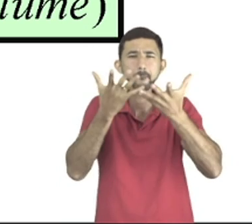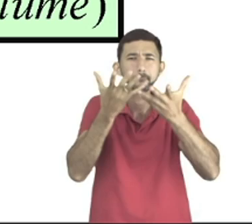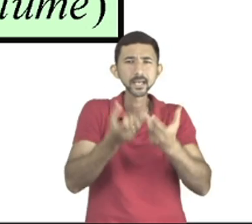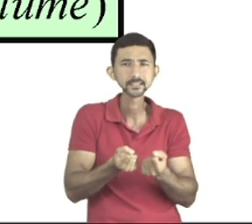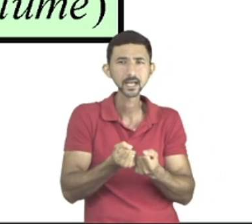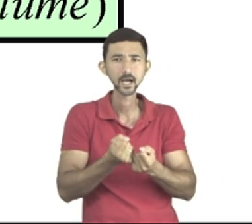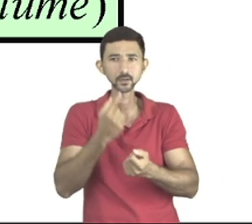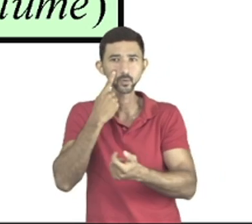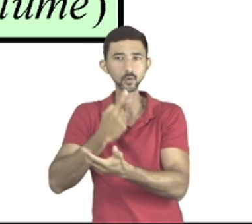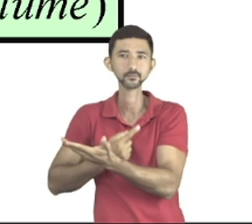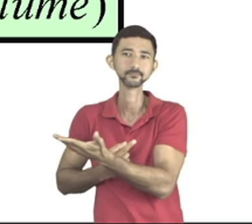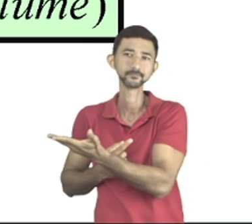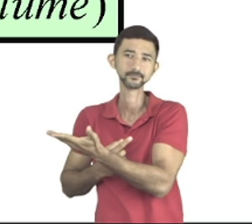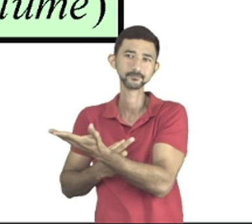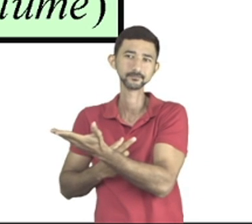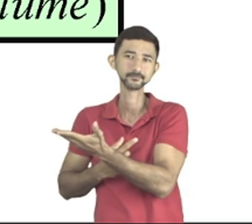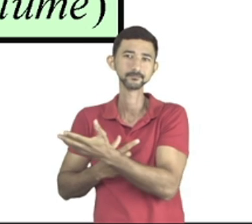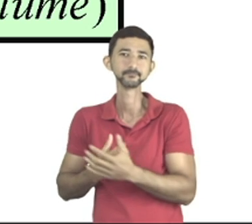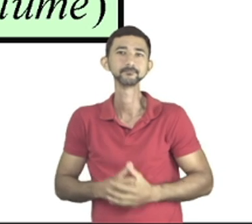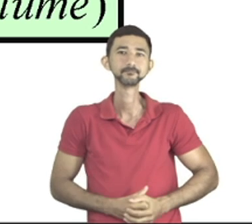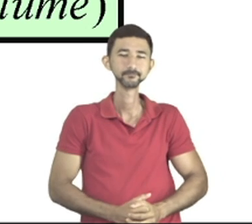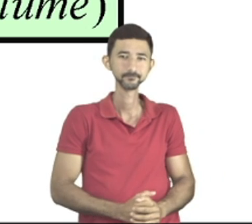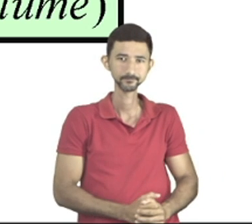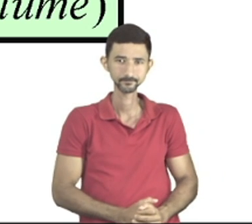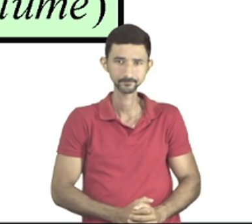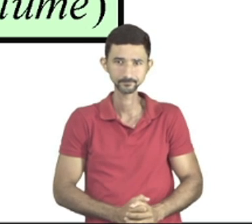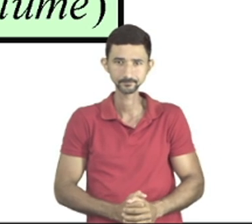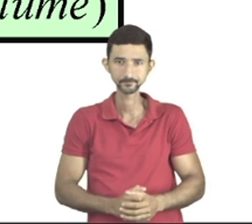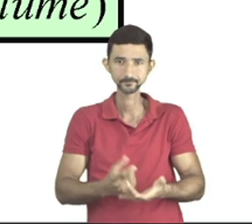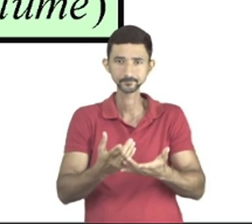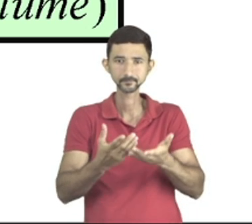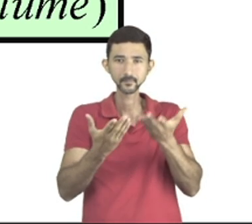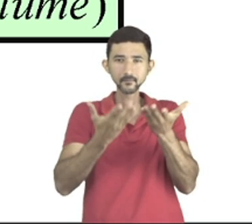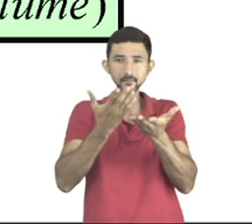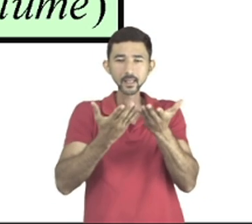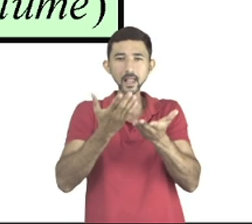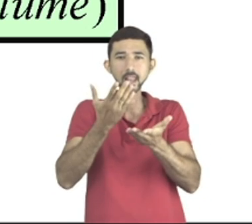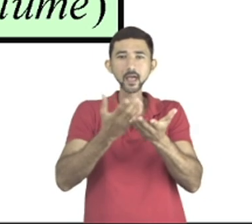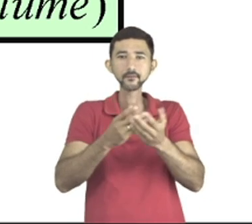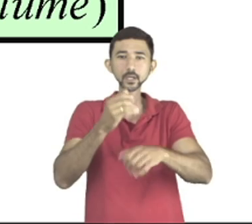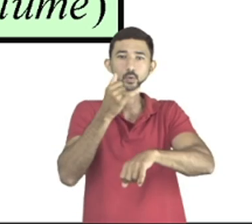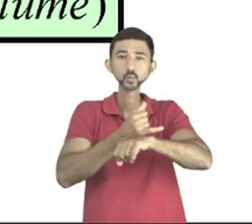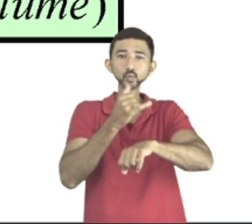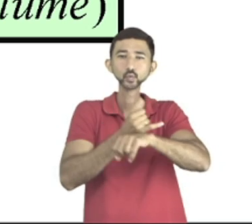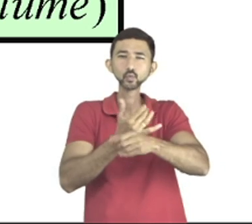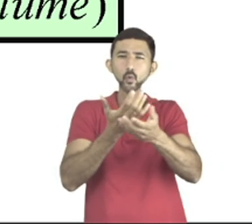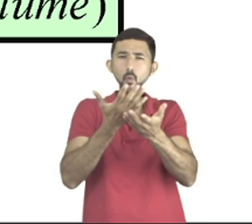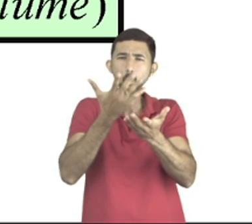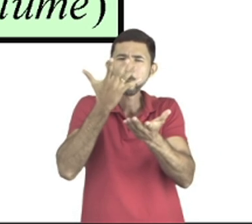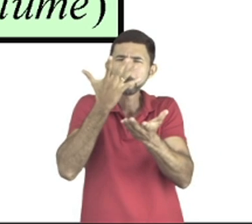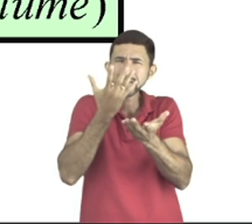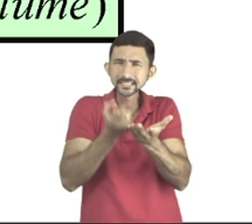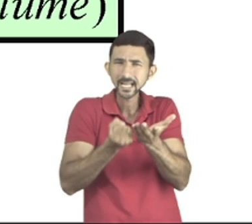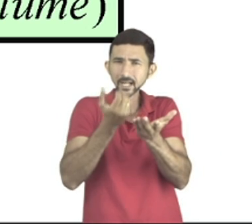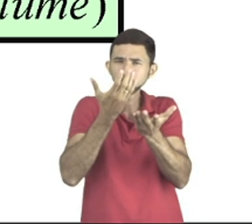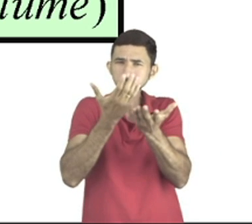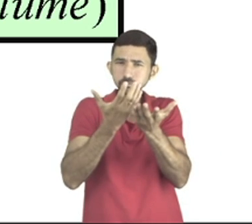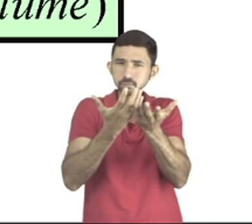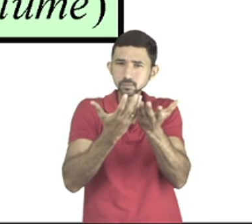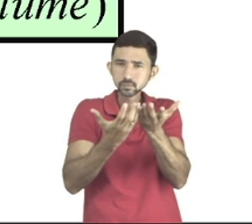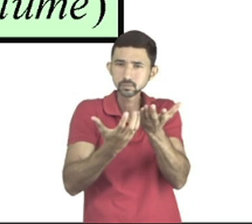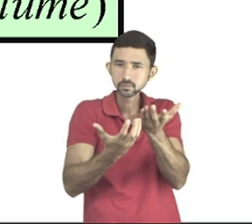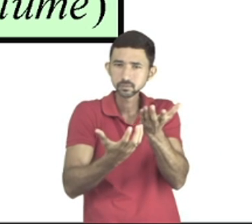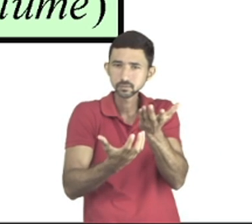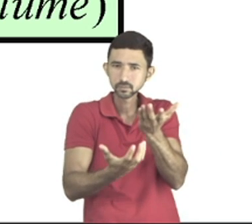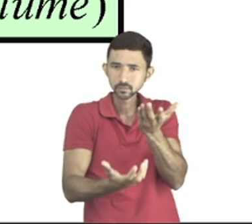mesmo parecido slide da porosidade, só para mostrar para você. O mais denso é o chumbo, está mais comprimido.